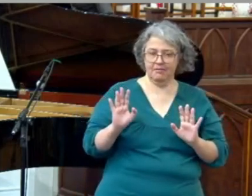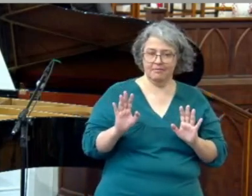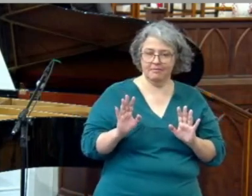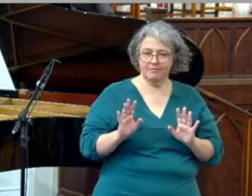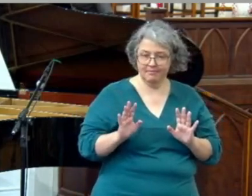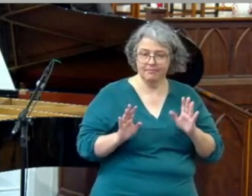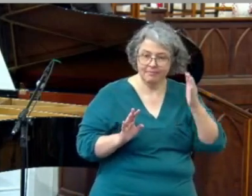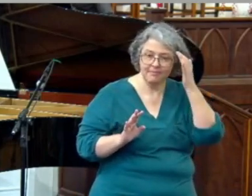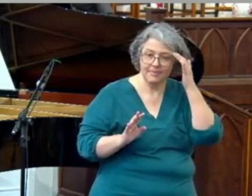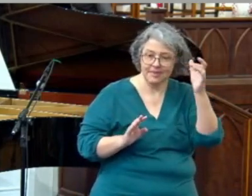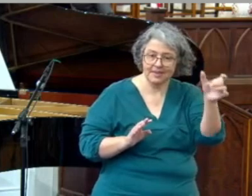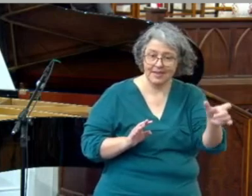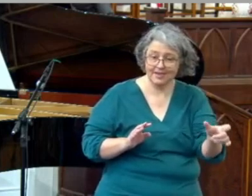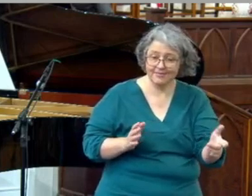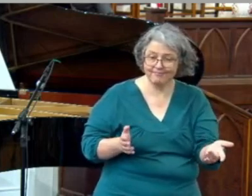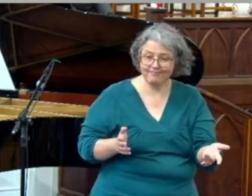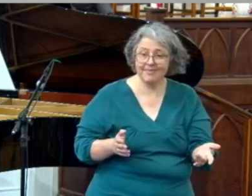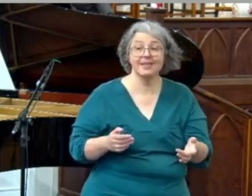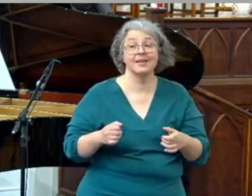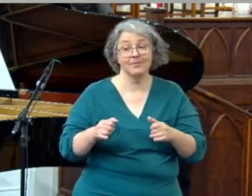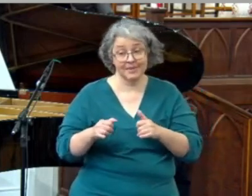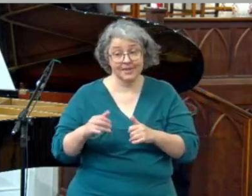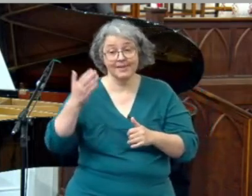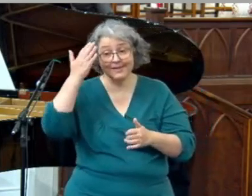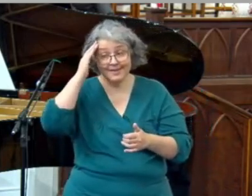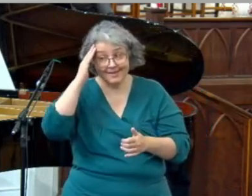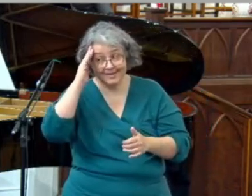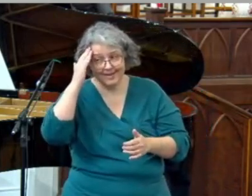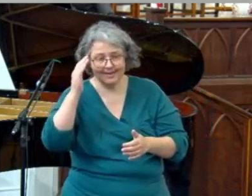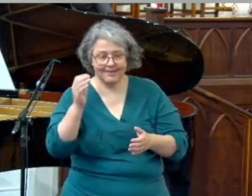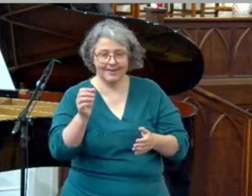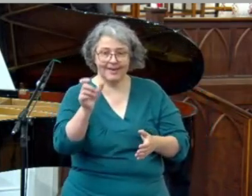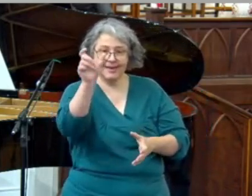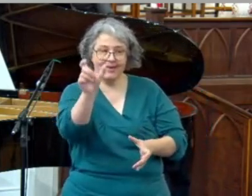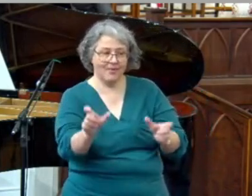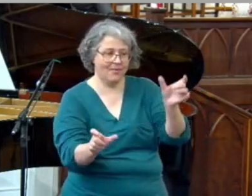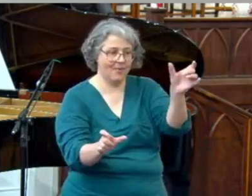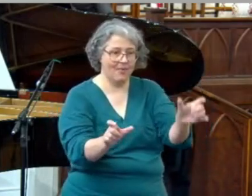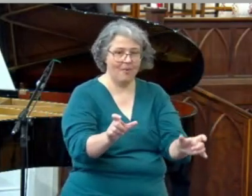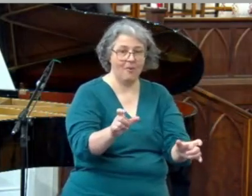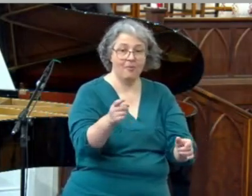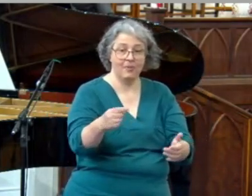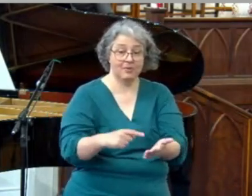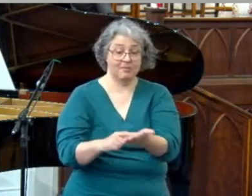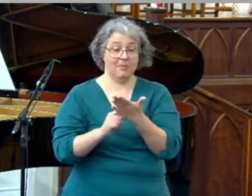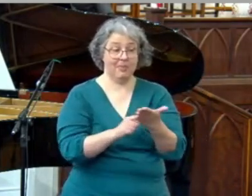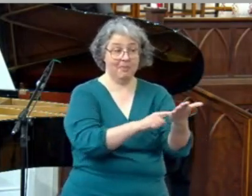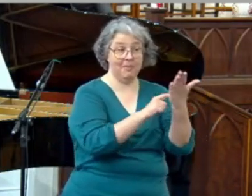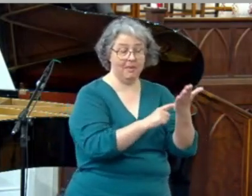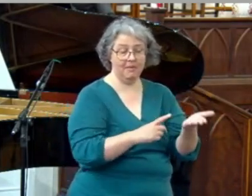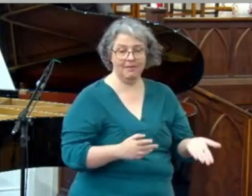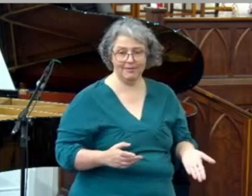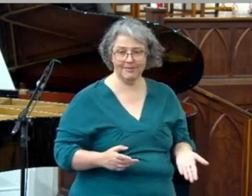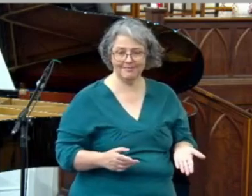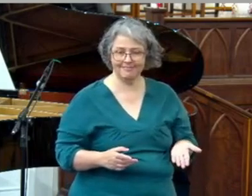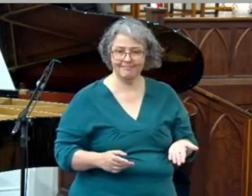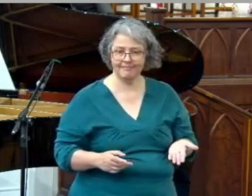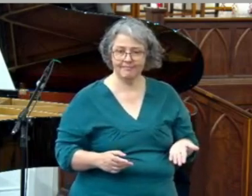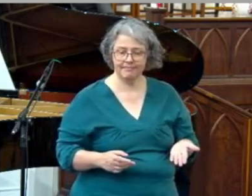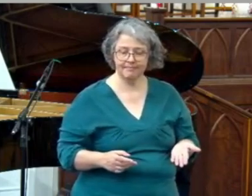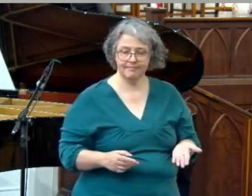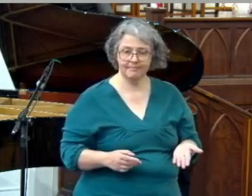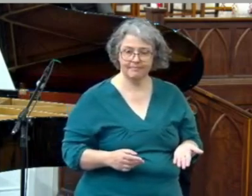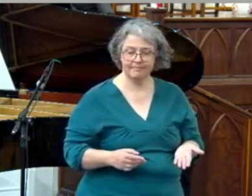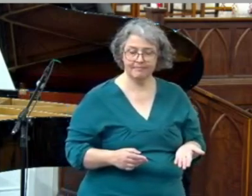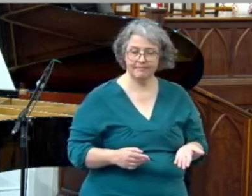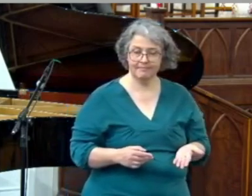Aqueles que participaram de alguma das programações evangelísticas da nossa igreja ao longo do ano, viram isso na